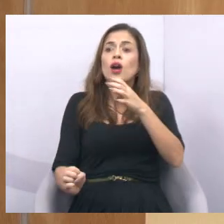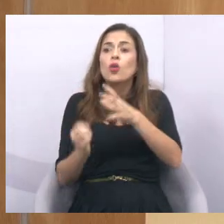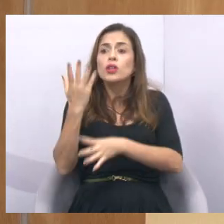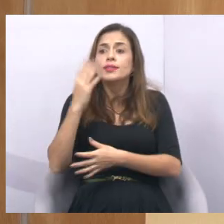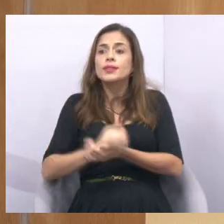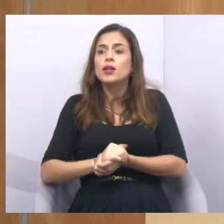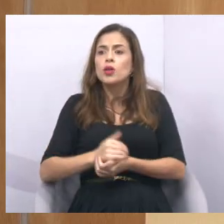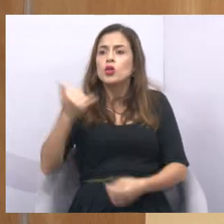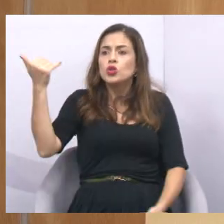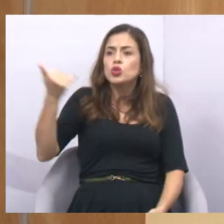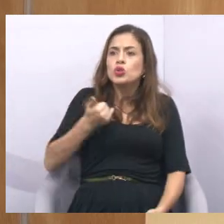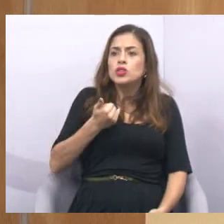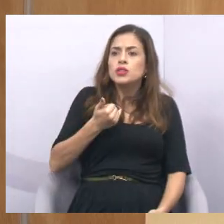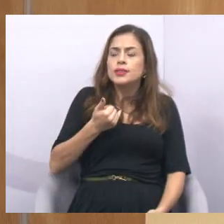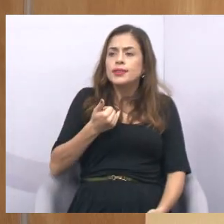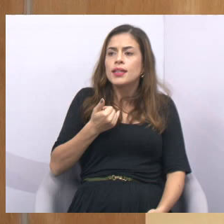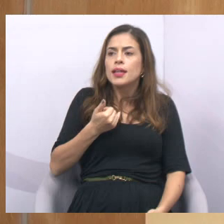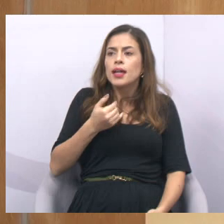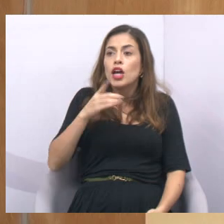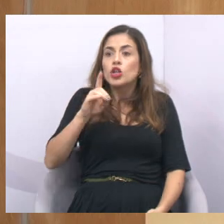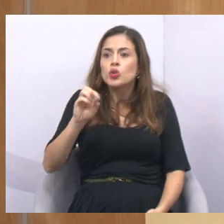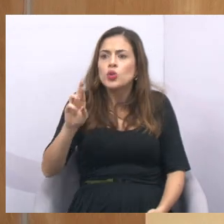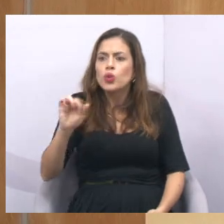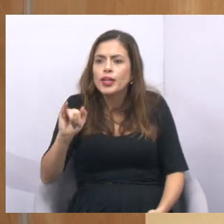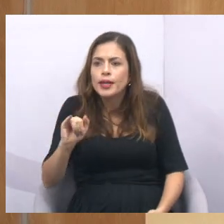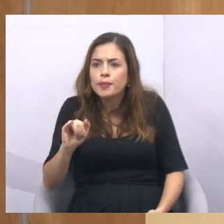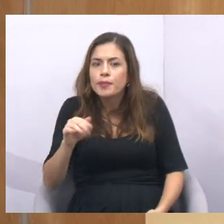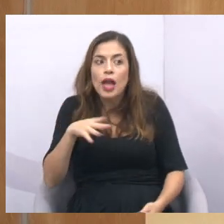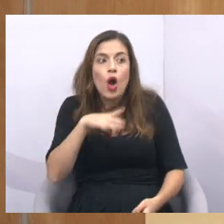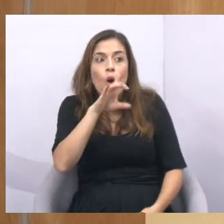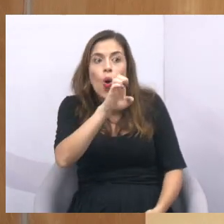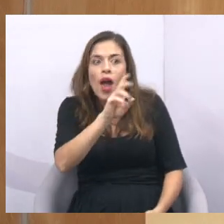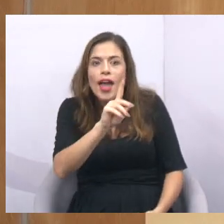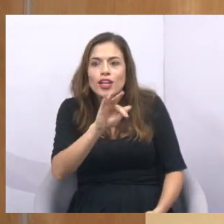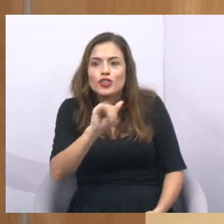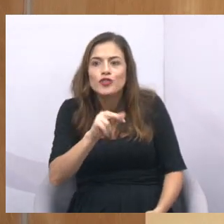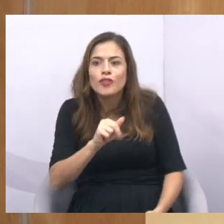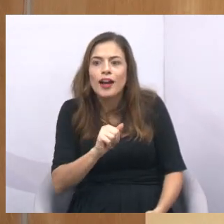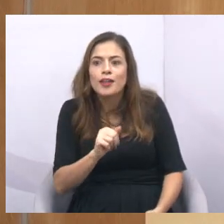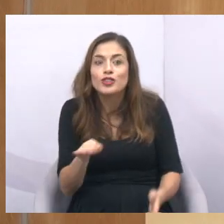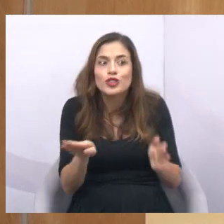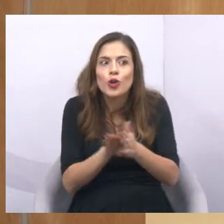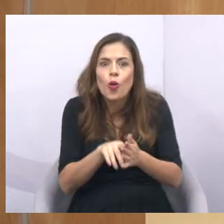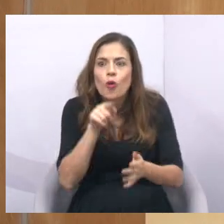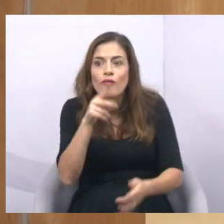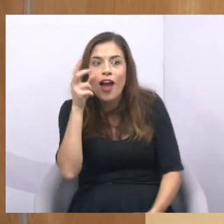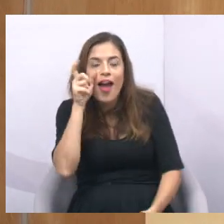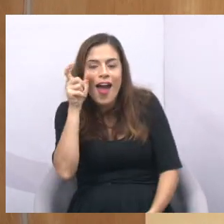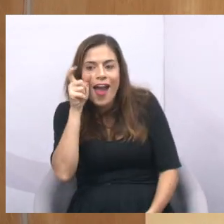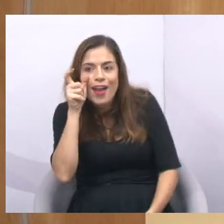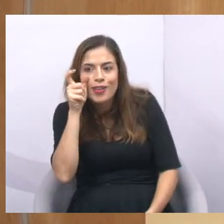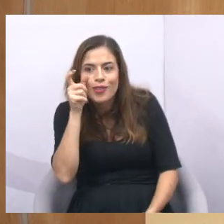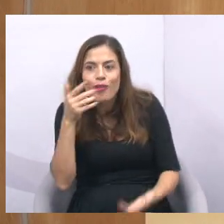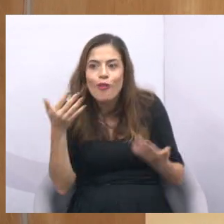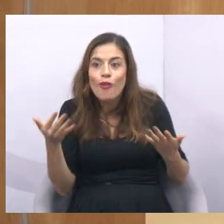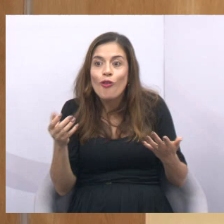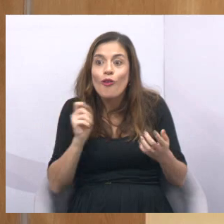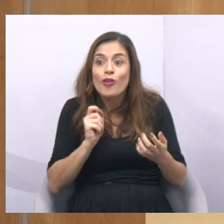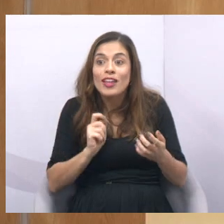Dori, o Edivar está aqui assistindo o jogo. Nós falamos, o que nós vamos fazer agora com o Edivar no nosso